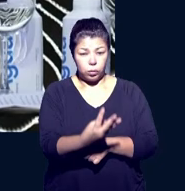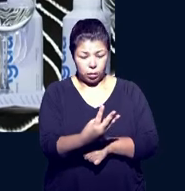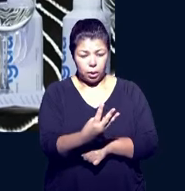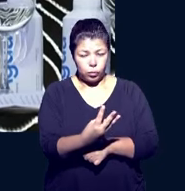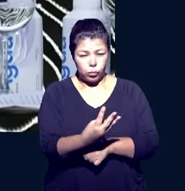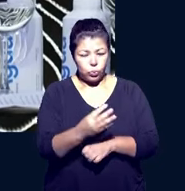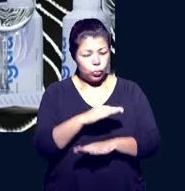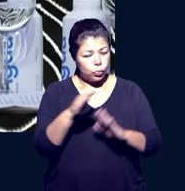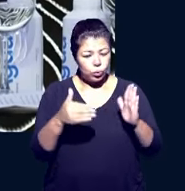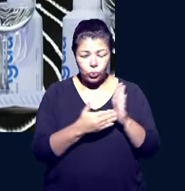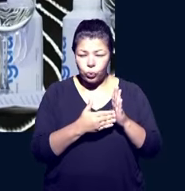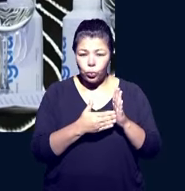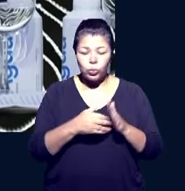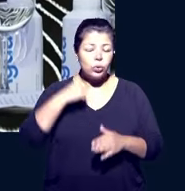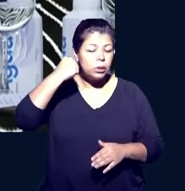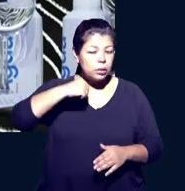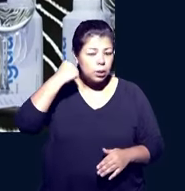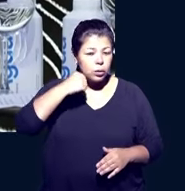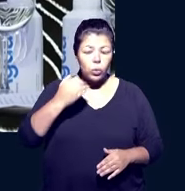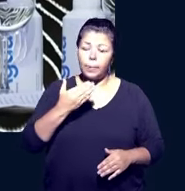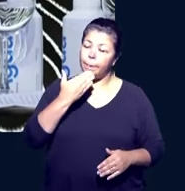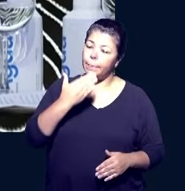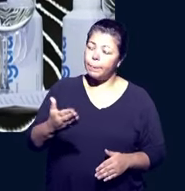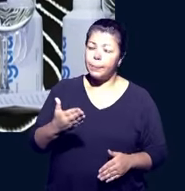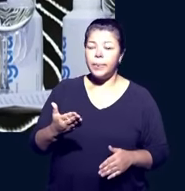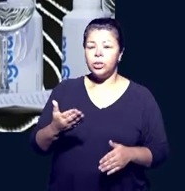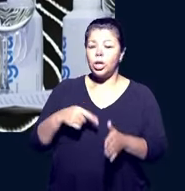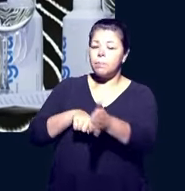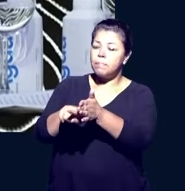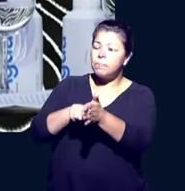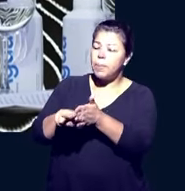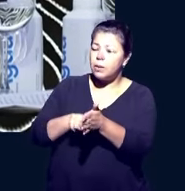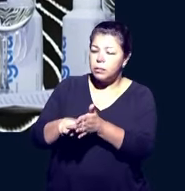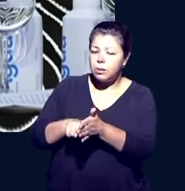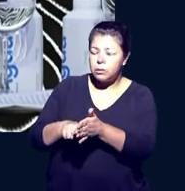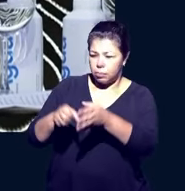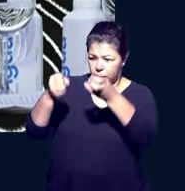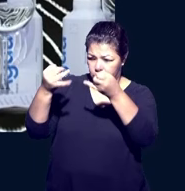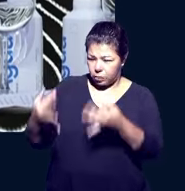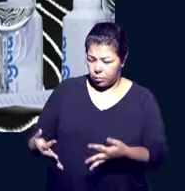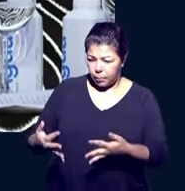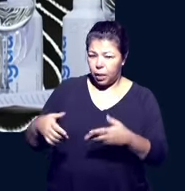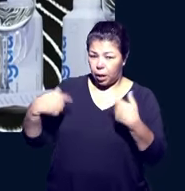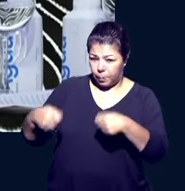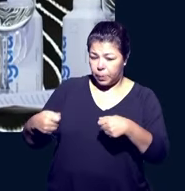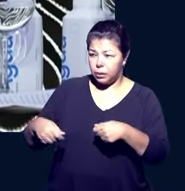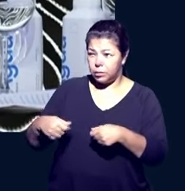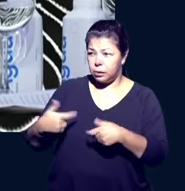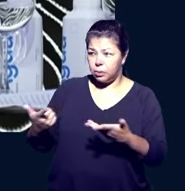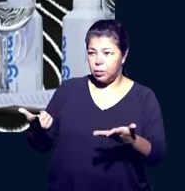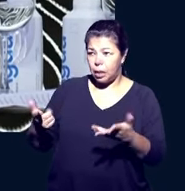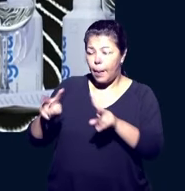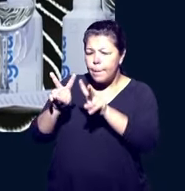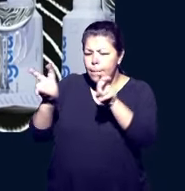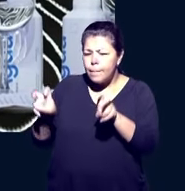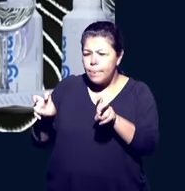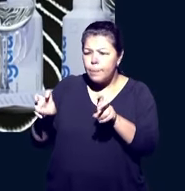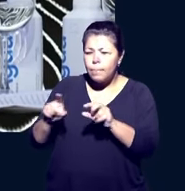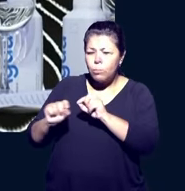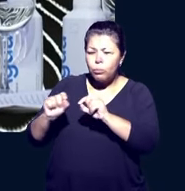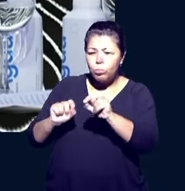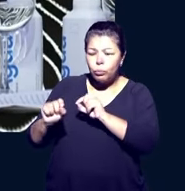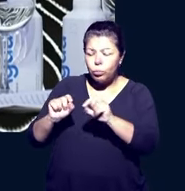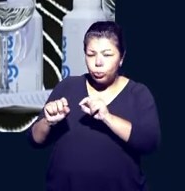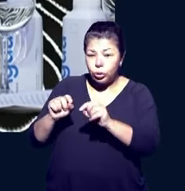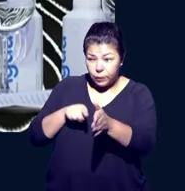instalação de uma comissão parlamentar de inério e disser Qual é o fato relevante a ser investigado é um direito subjetivo das minorias